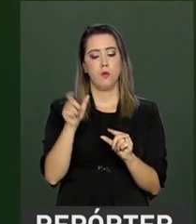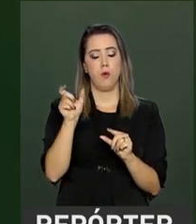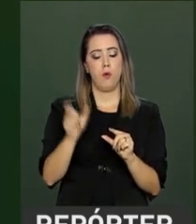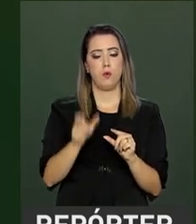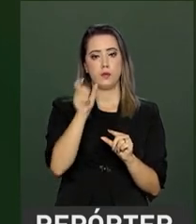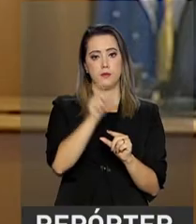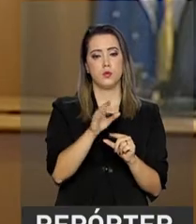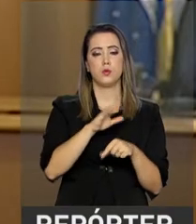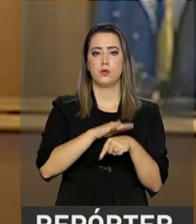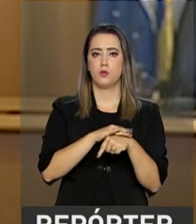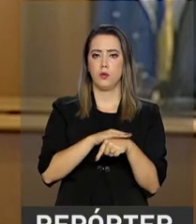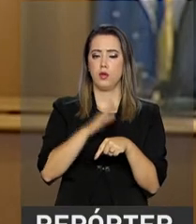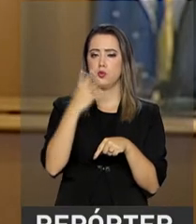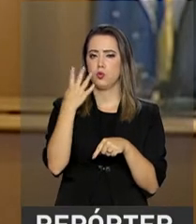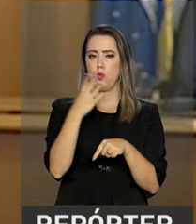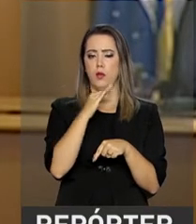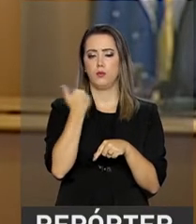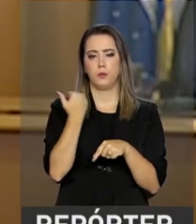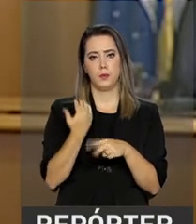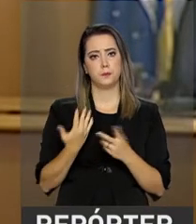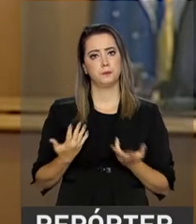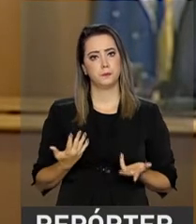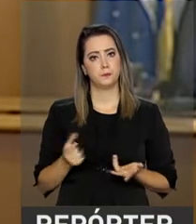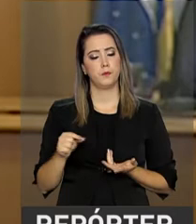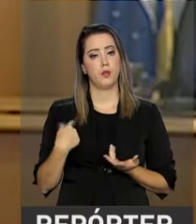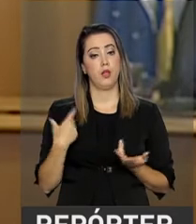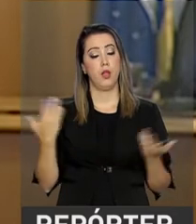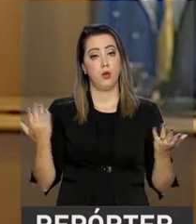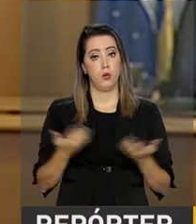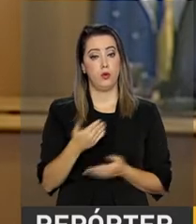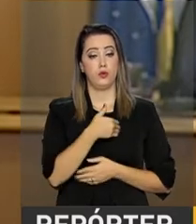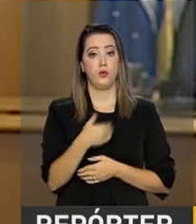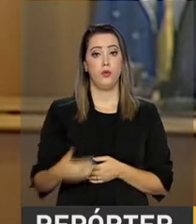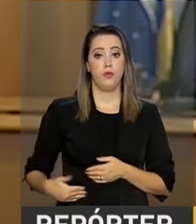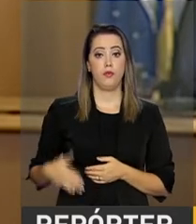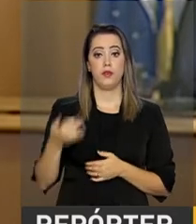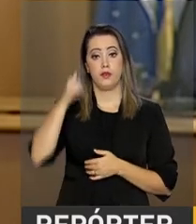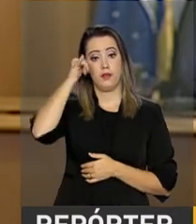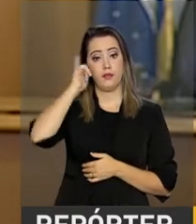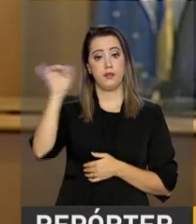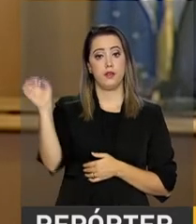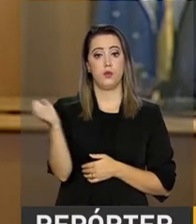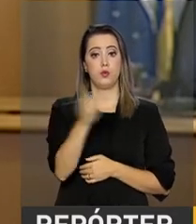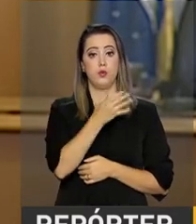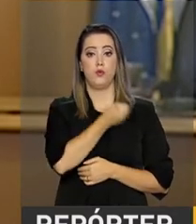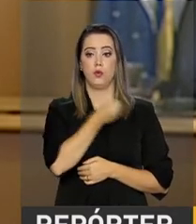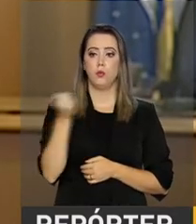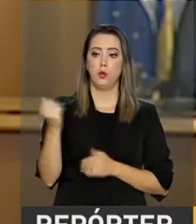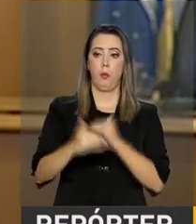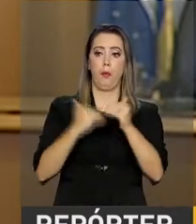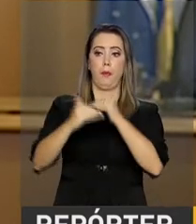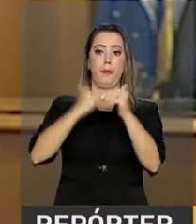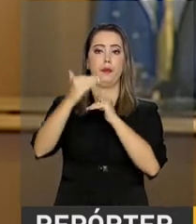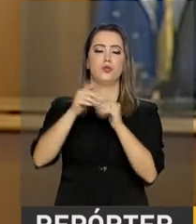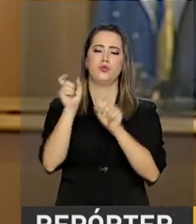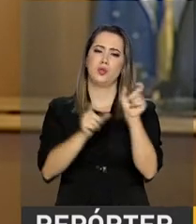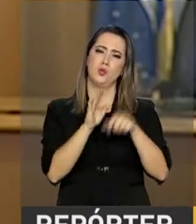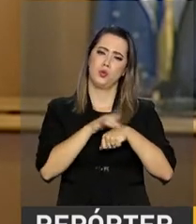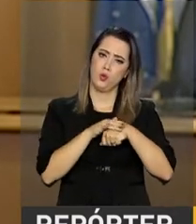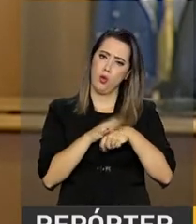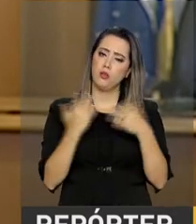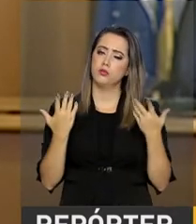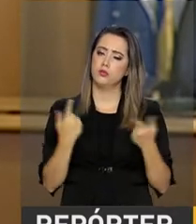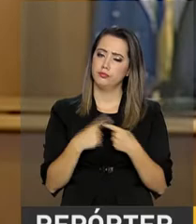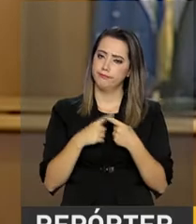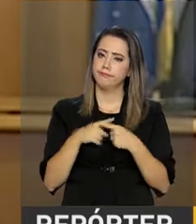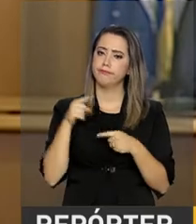para 4. O governo se mobiliza para evitar um novo aumento de casos neste ano, já que neste período aumenta a incidência